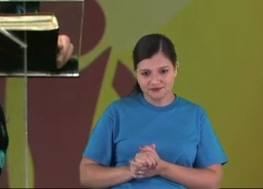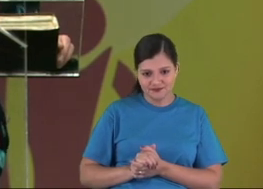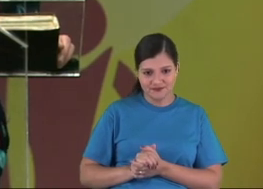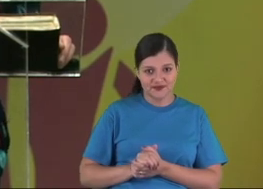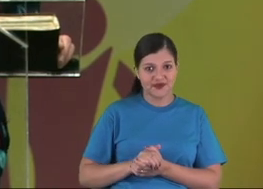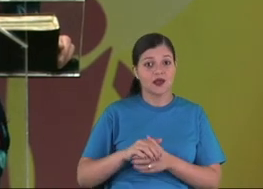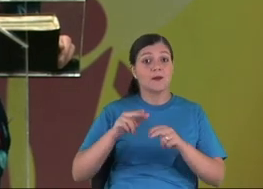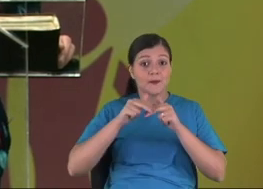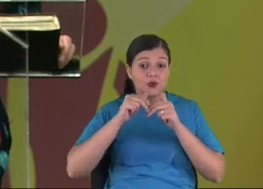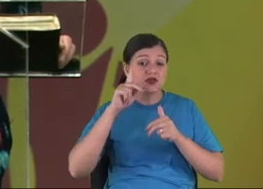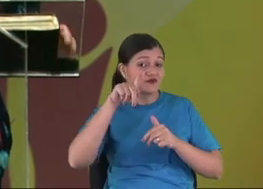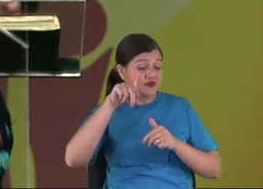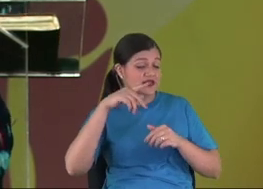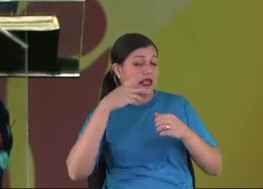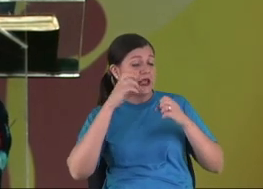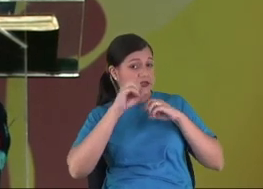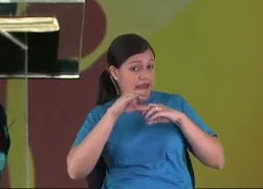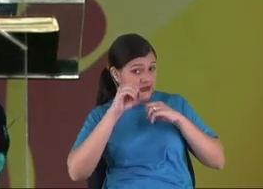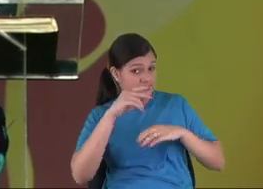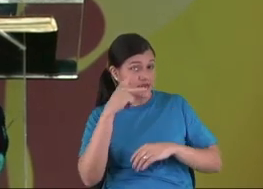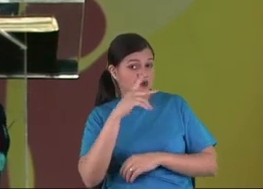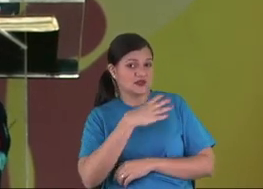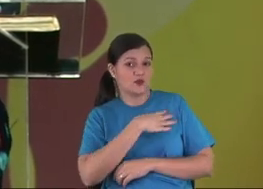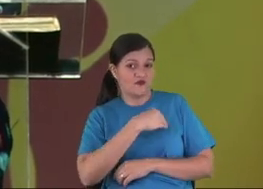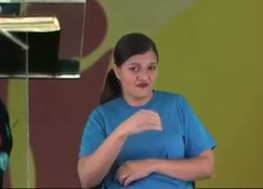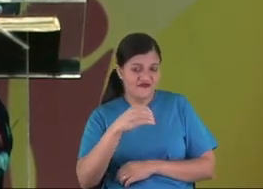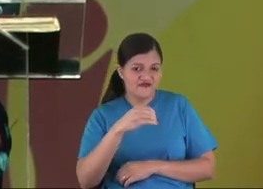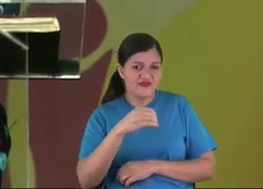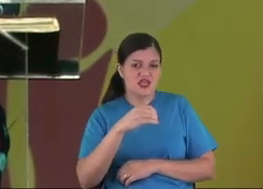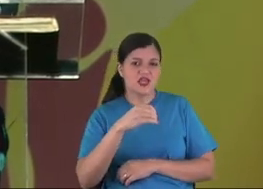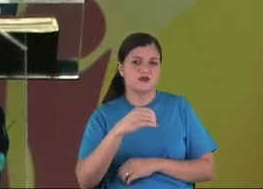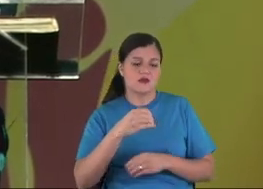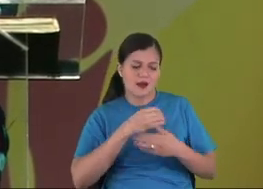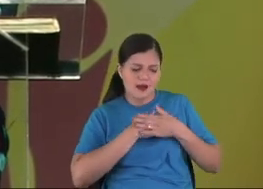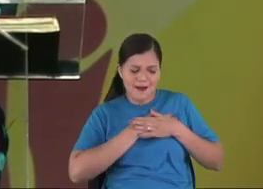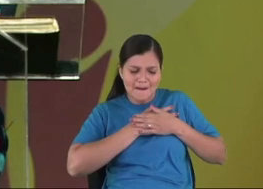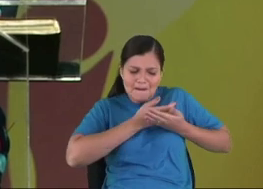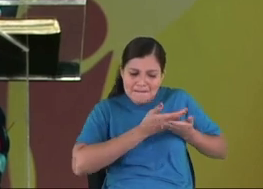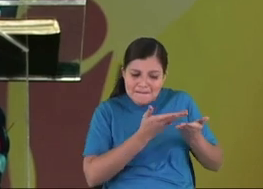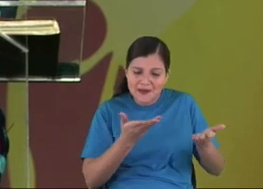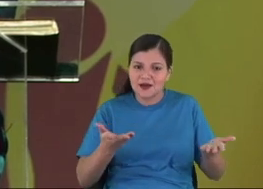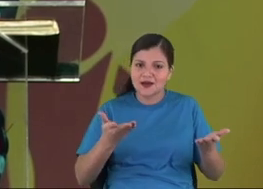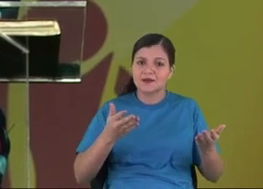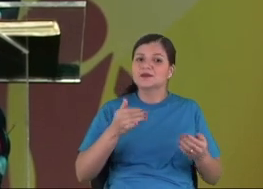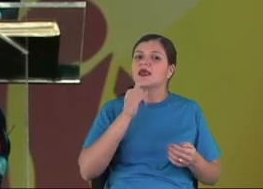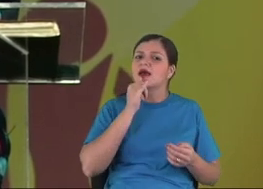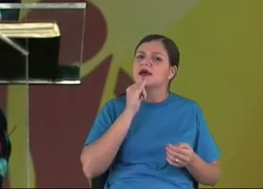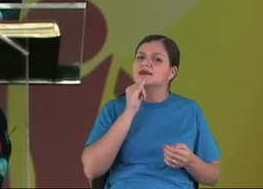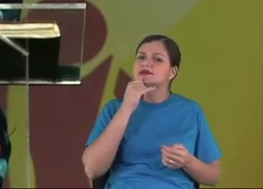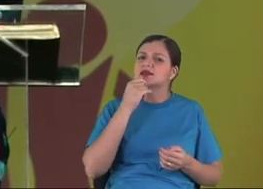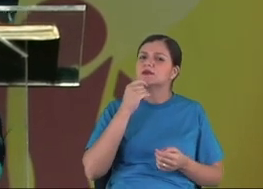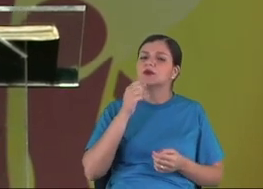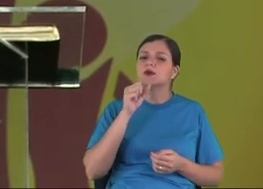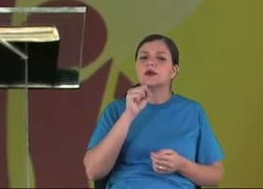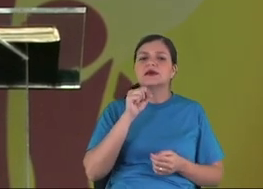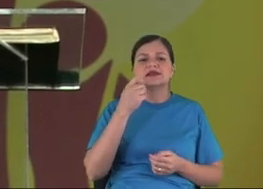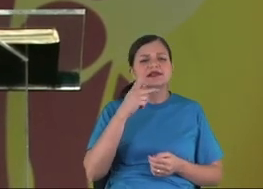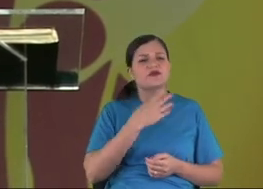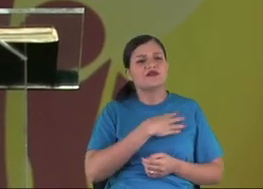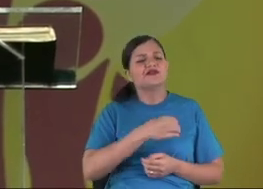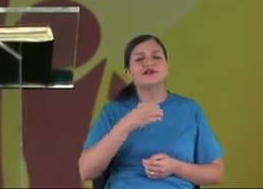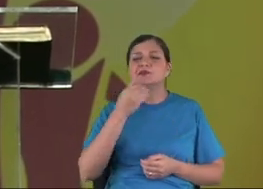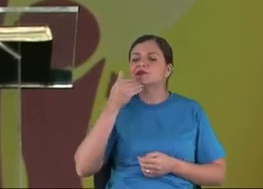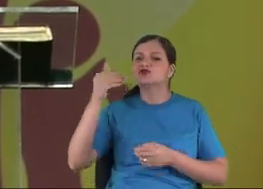Ensina o seu filho a ser generoso. Talvez nesse Natal, quando seu filho quer um presente de R$50, você diz o seguinte, vamos fazer o